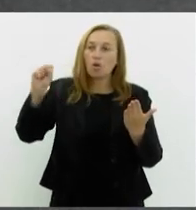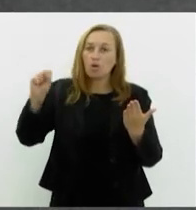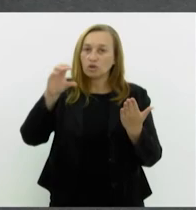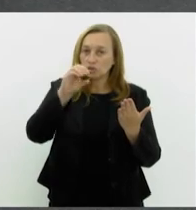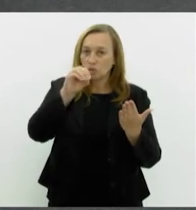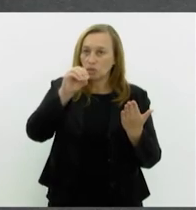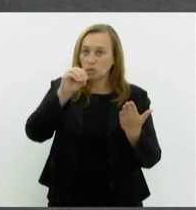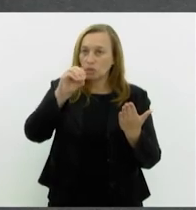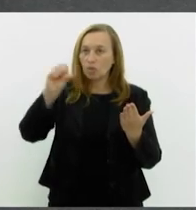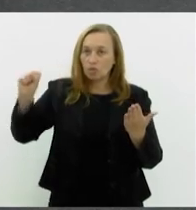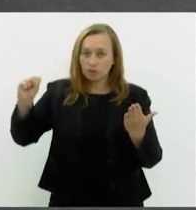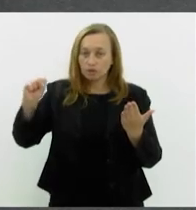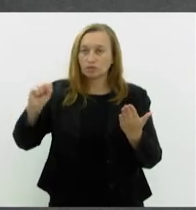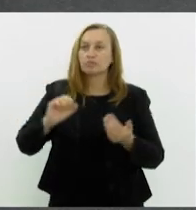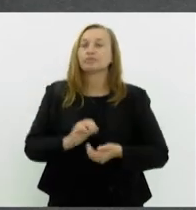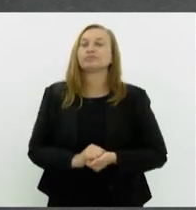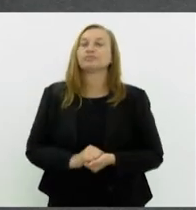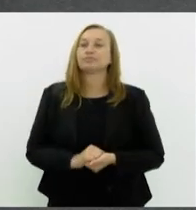os.